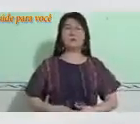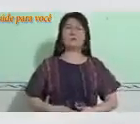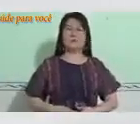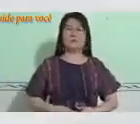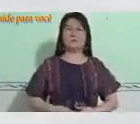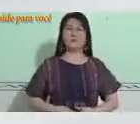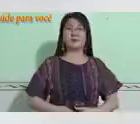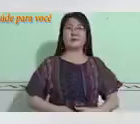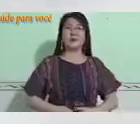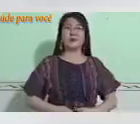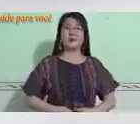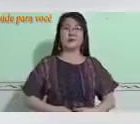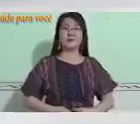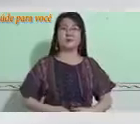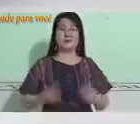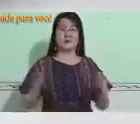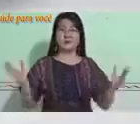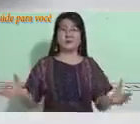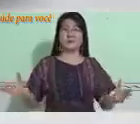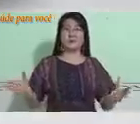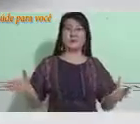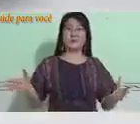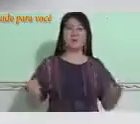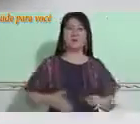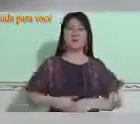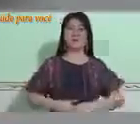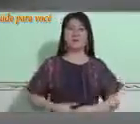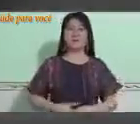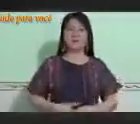da enxaqueca, além de proporcionar outros benefícios.